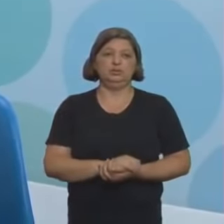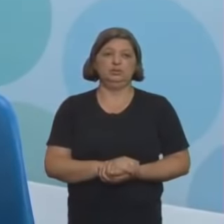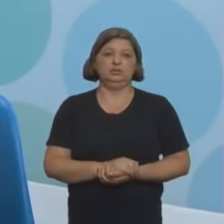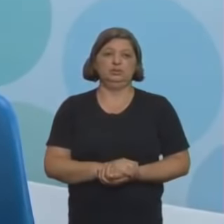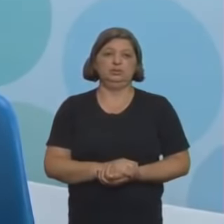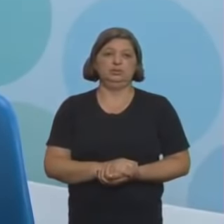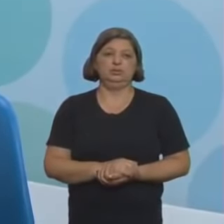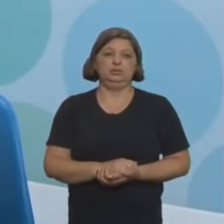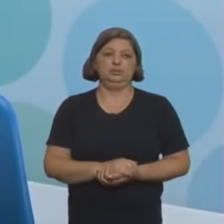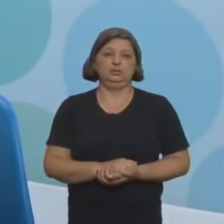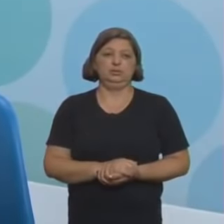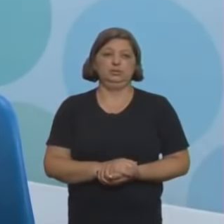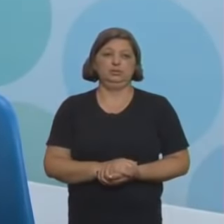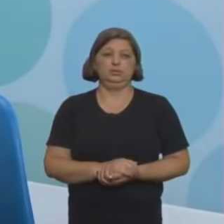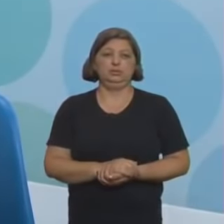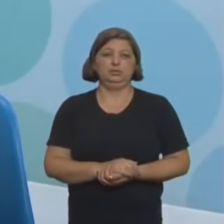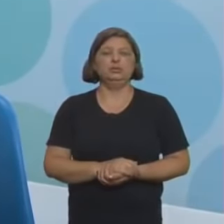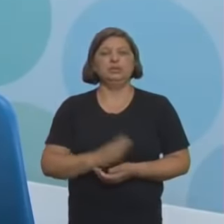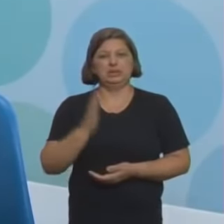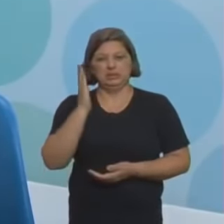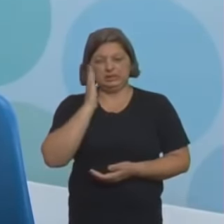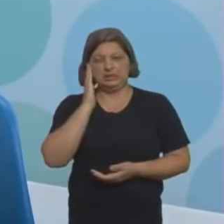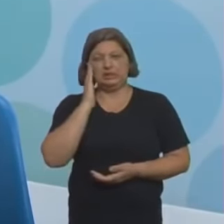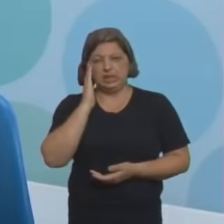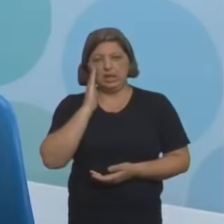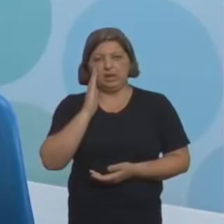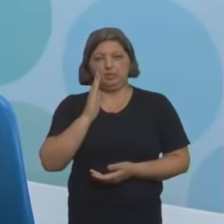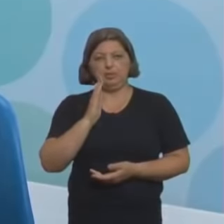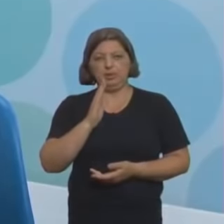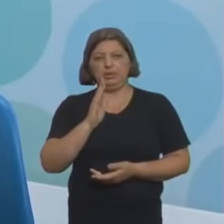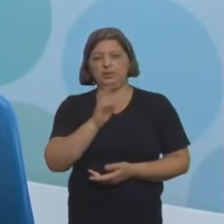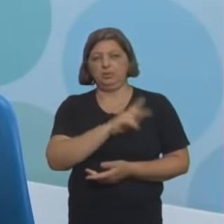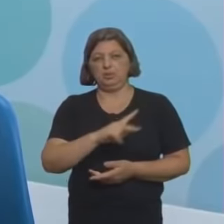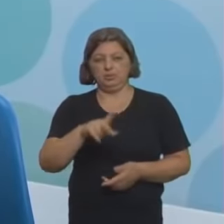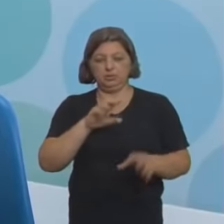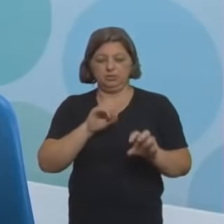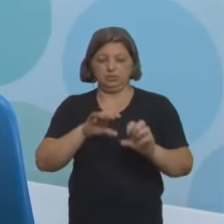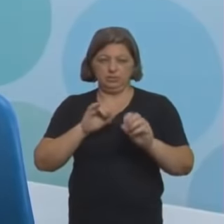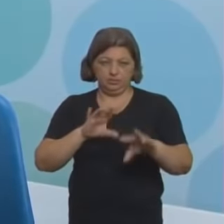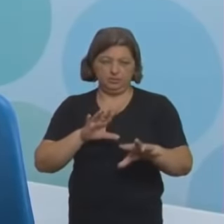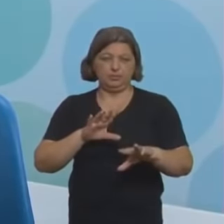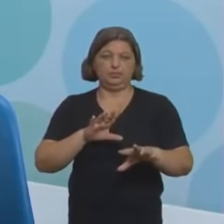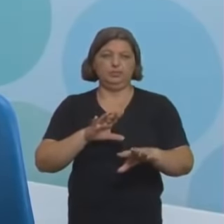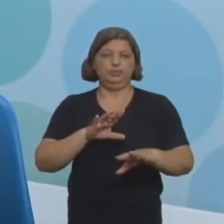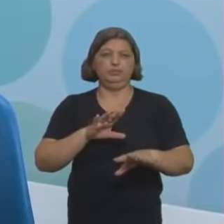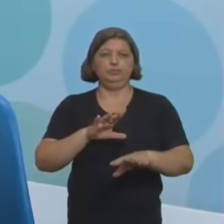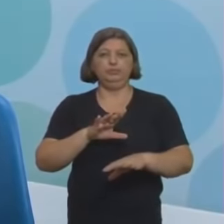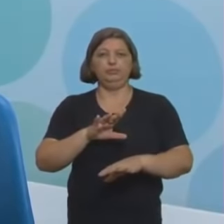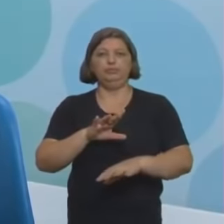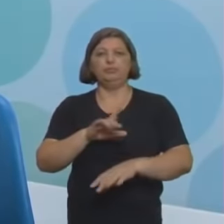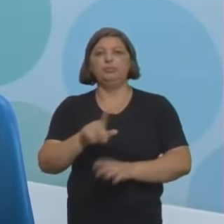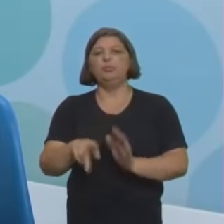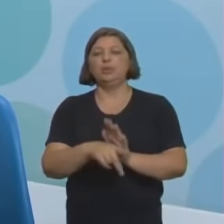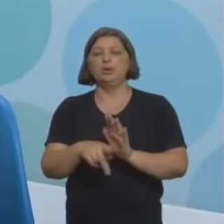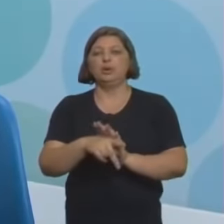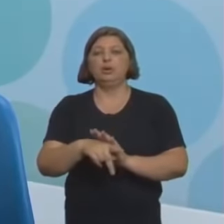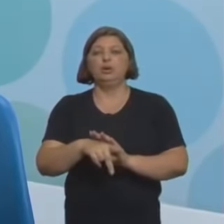Quem atua dentro dos anos iniciais sabe que até por coisas mais